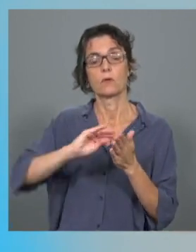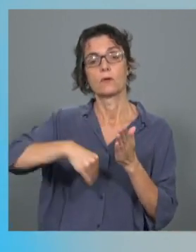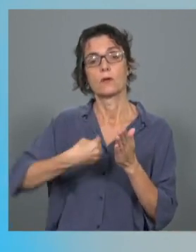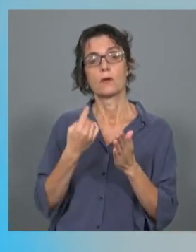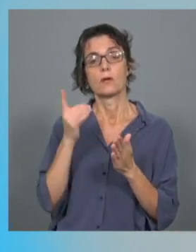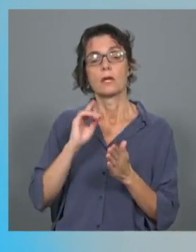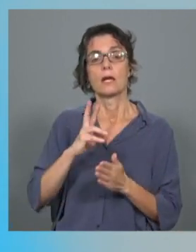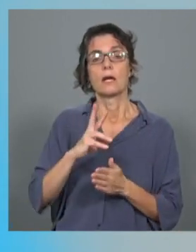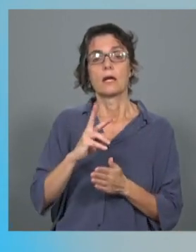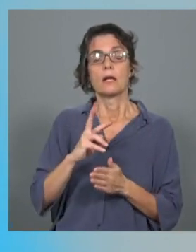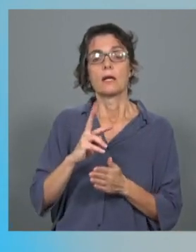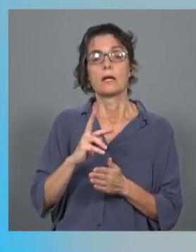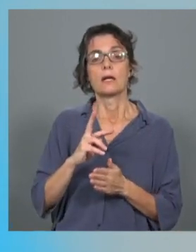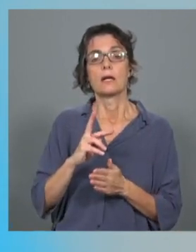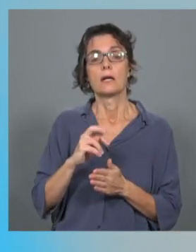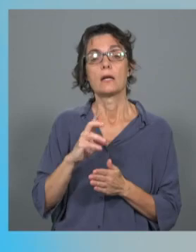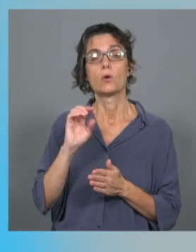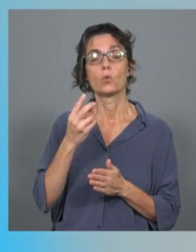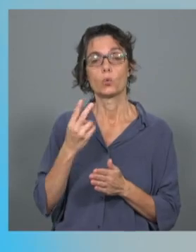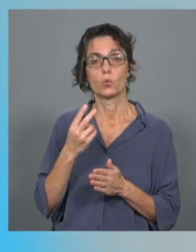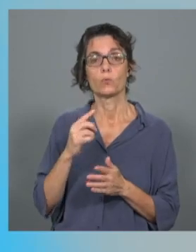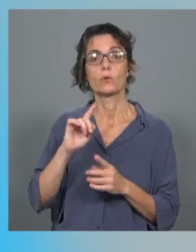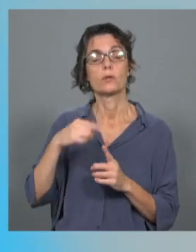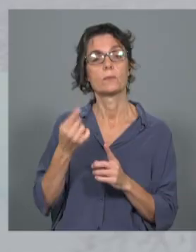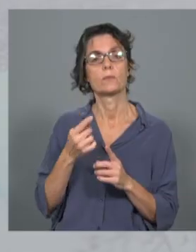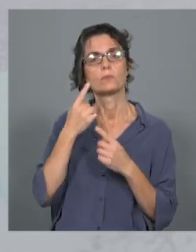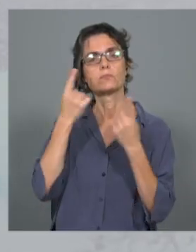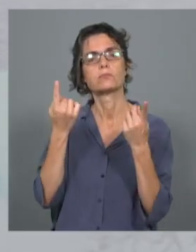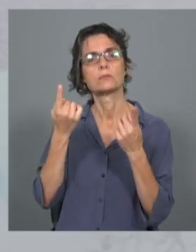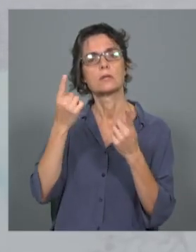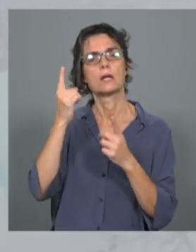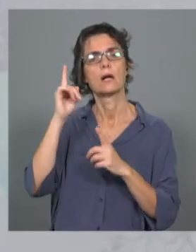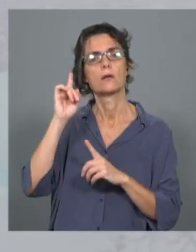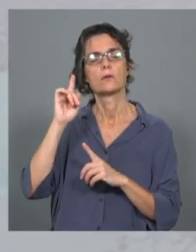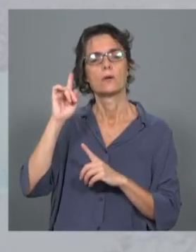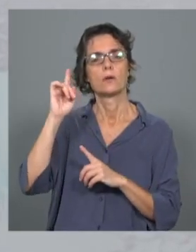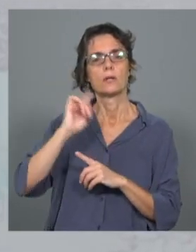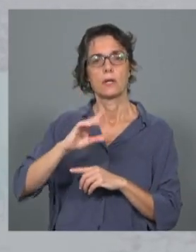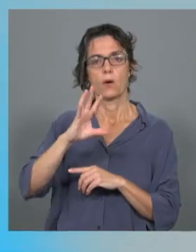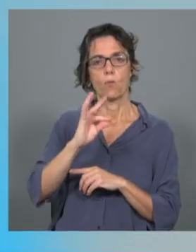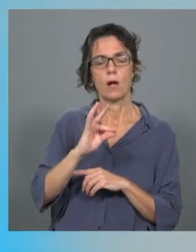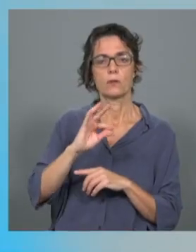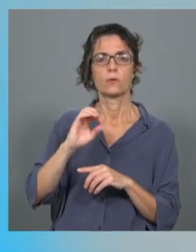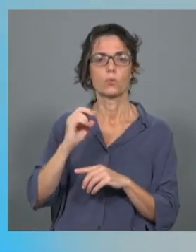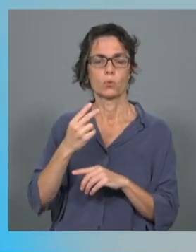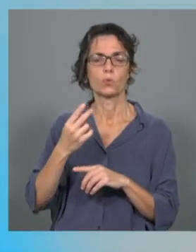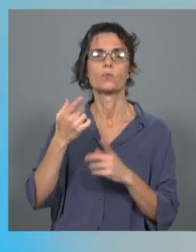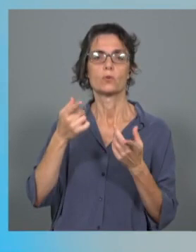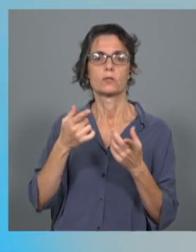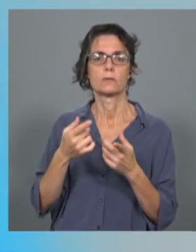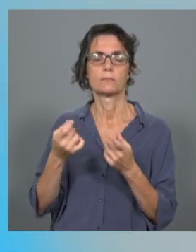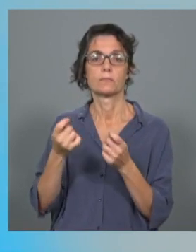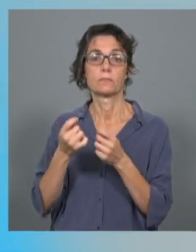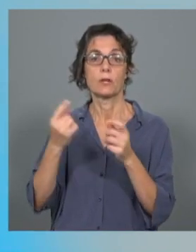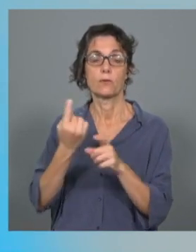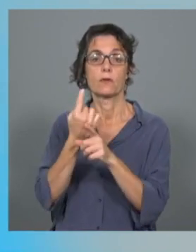da festa de São Francisco de Assis. E publicado depois dia 4, não é? Exatamente, junto do túmulo de São Francisco, quase que assim simbolicamente está nas raízes,